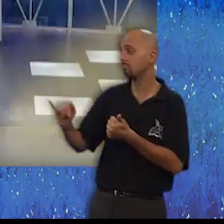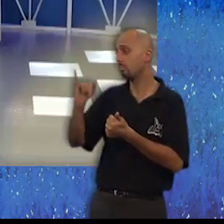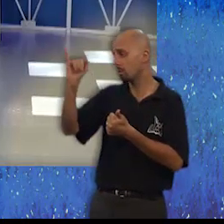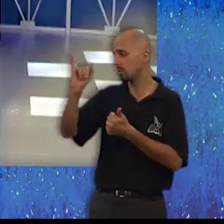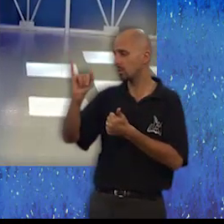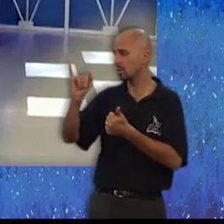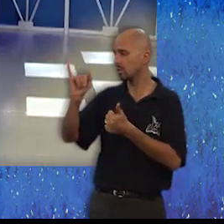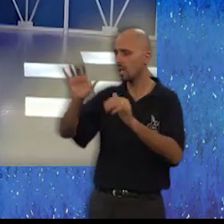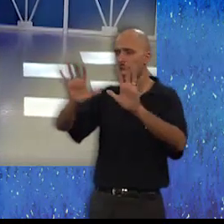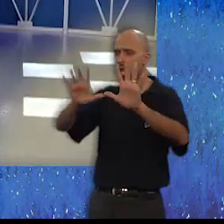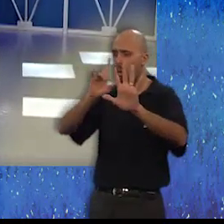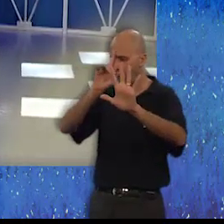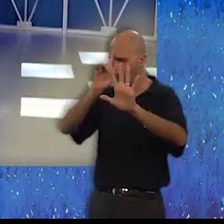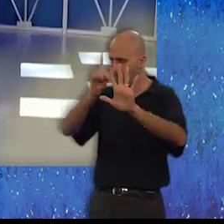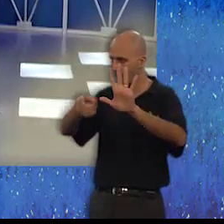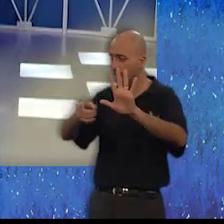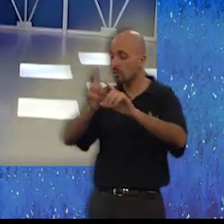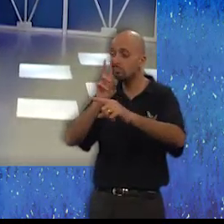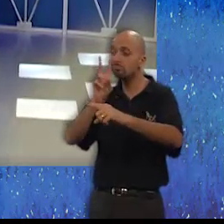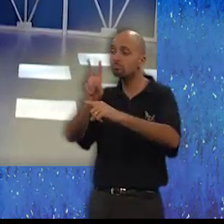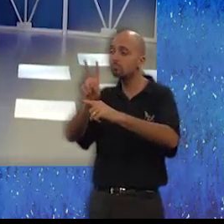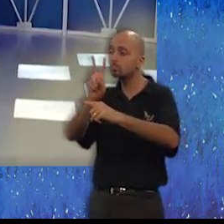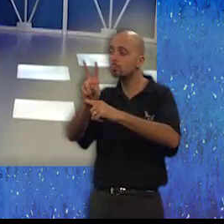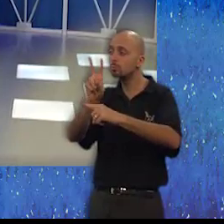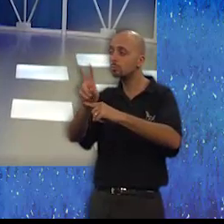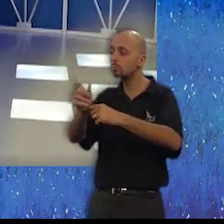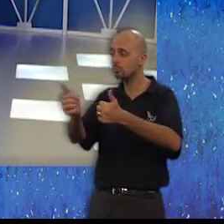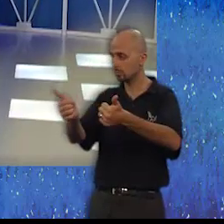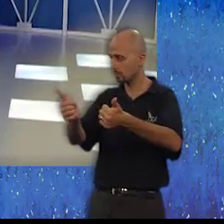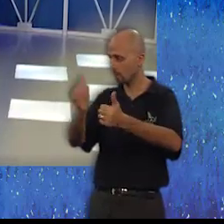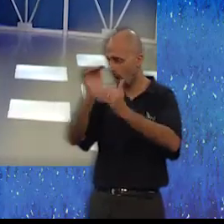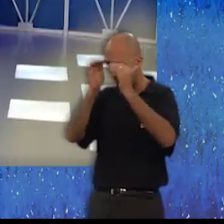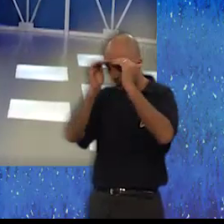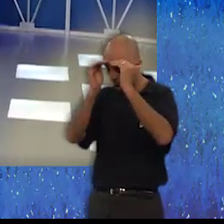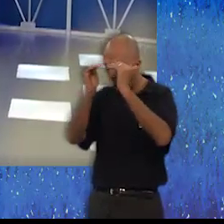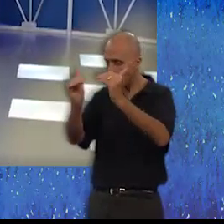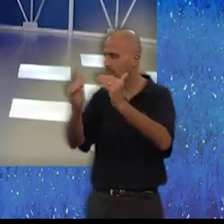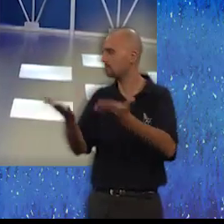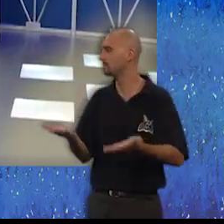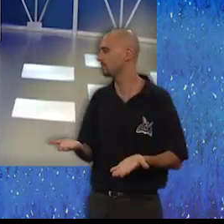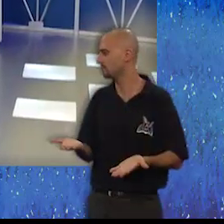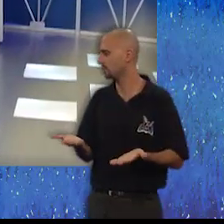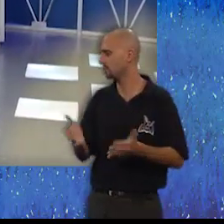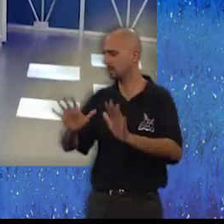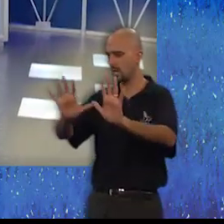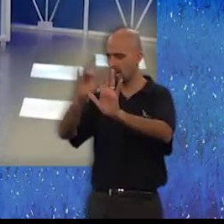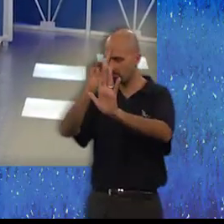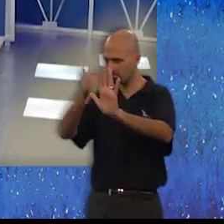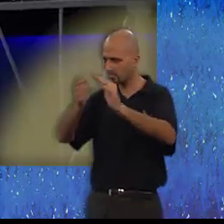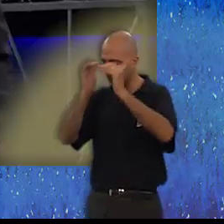mandamentos. Jesus era demais, né? Você viu como ele fala? Guarda os mandamentos e toca exatamente no ponto.